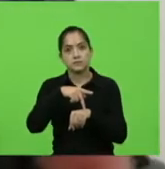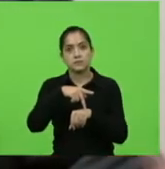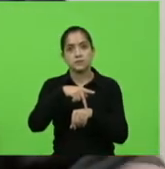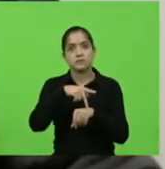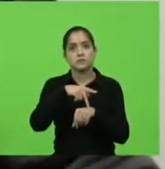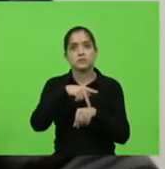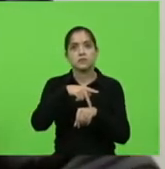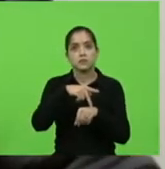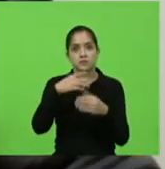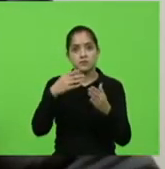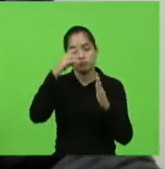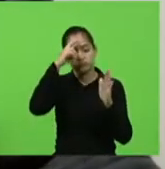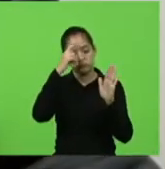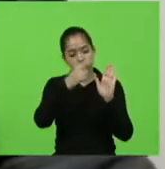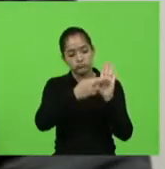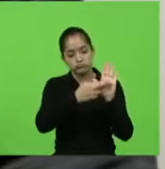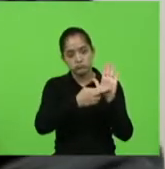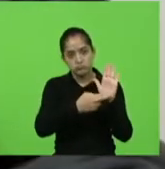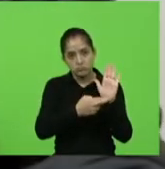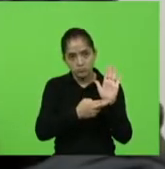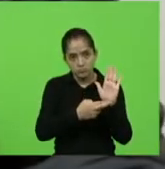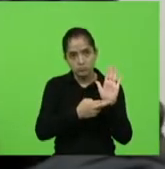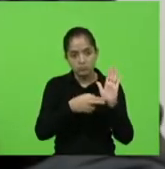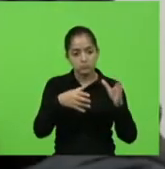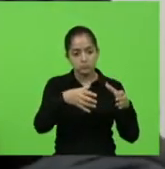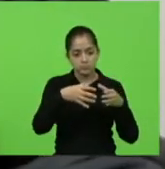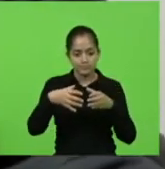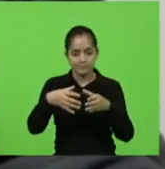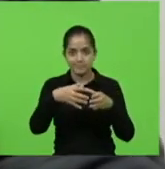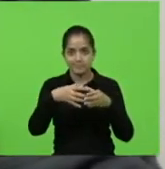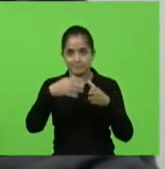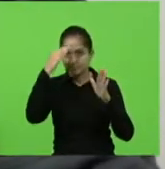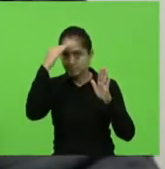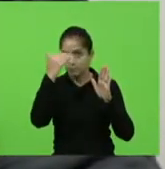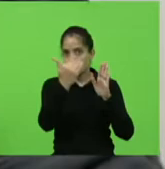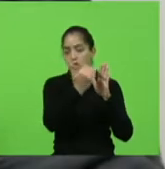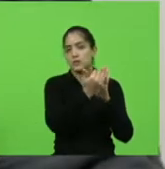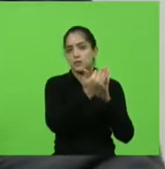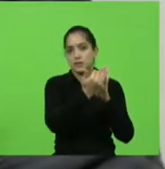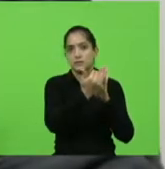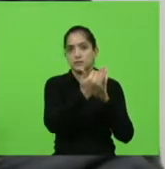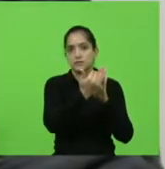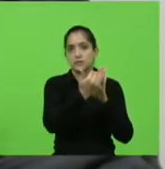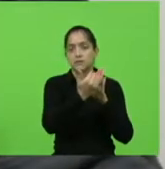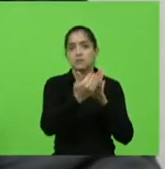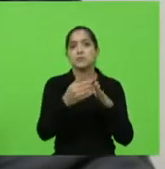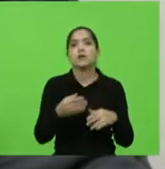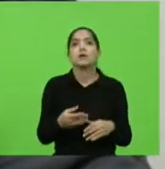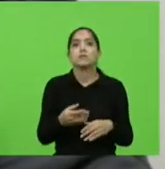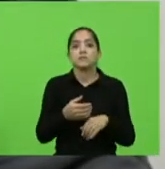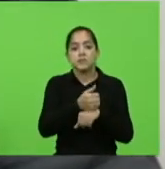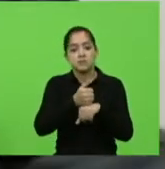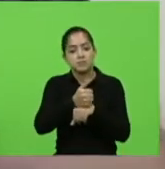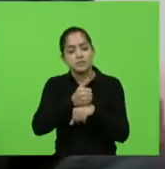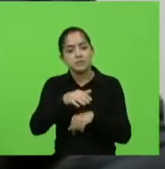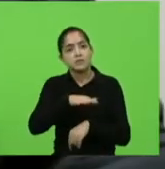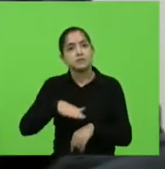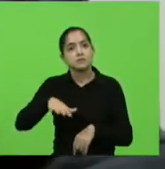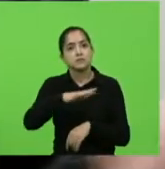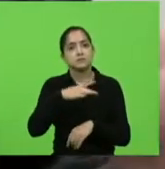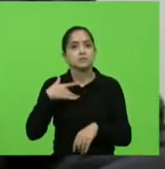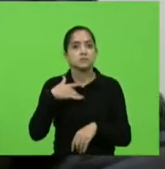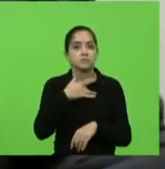as orientações dos órgãos internacionais e especialistas da saúde, como